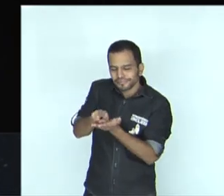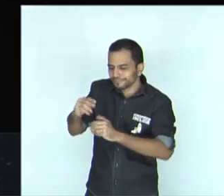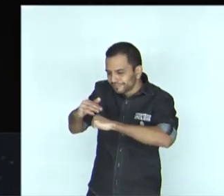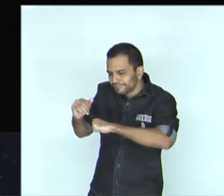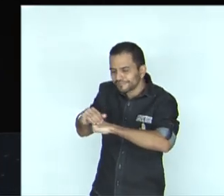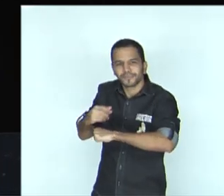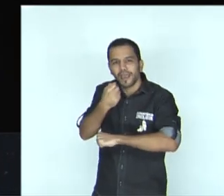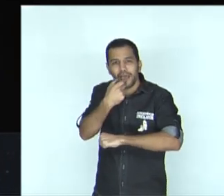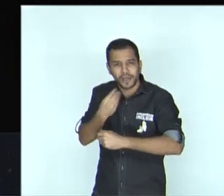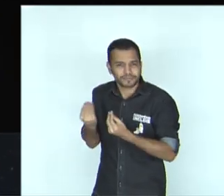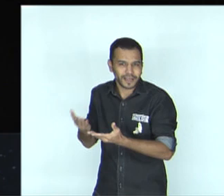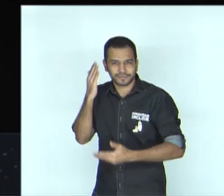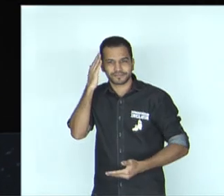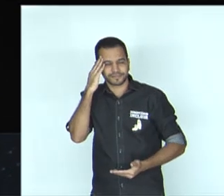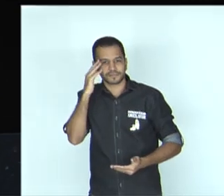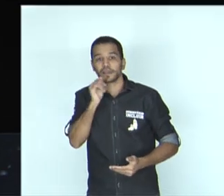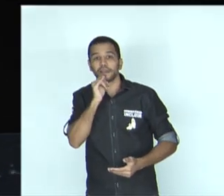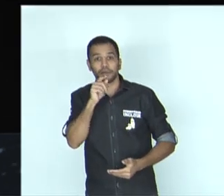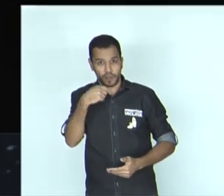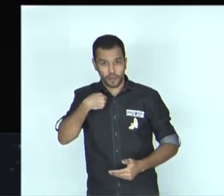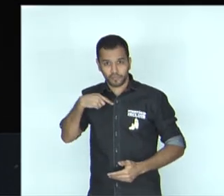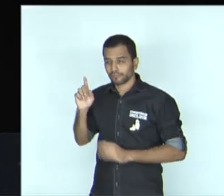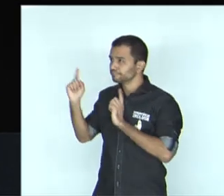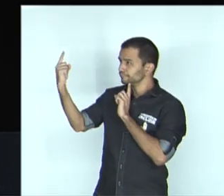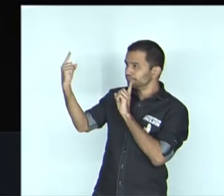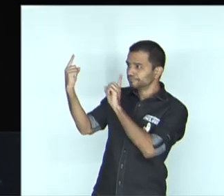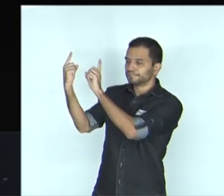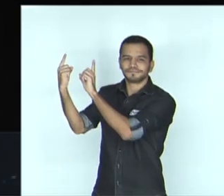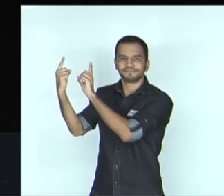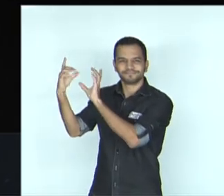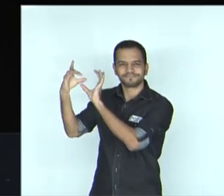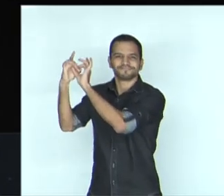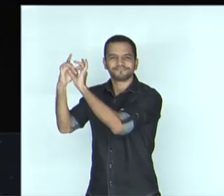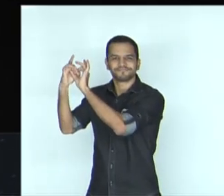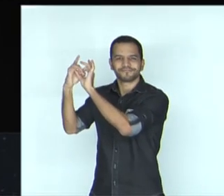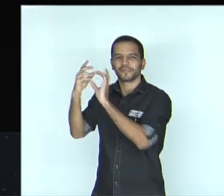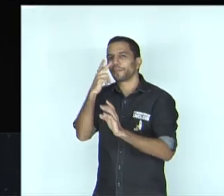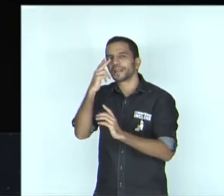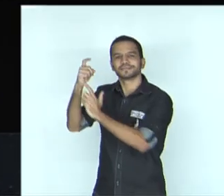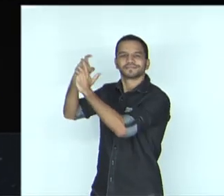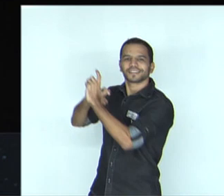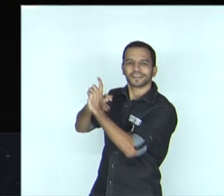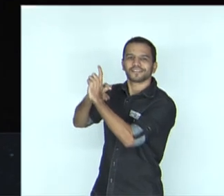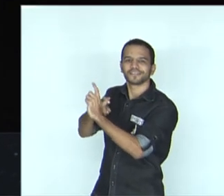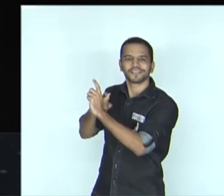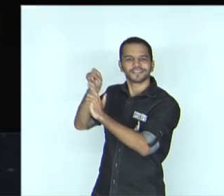pai, quando a gente vai até ele, a gente se aproxima numa relação de dependência, numa